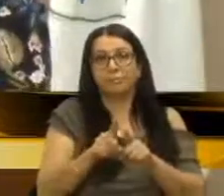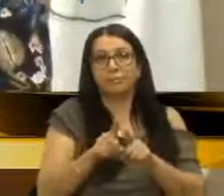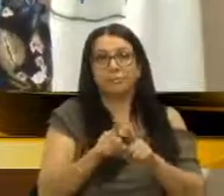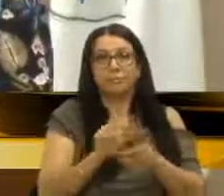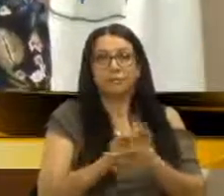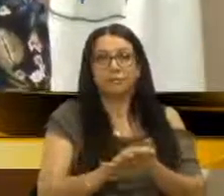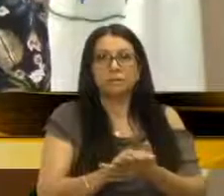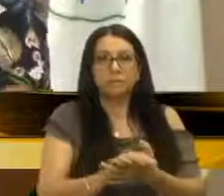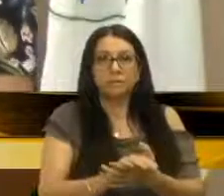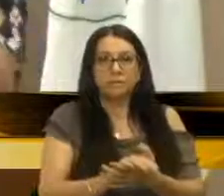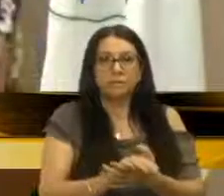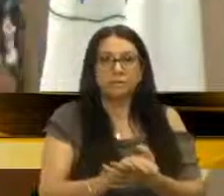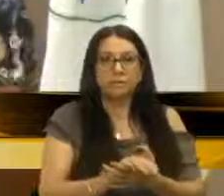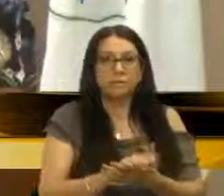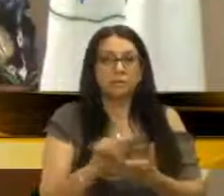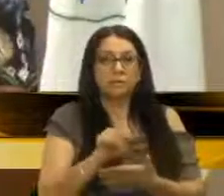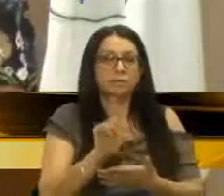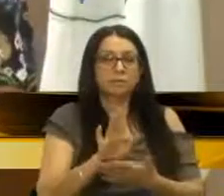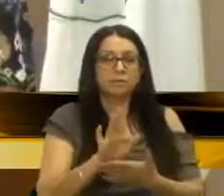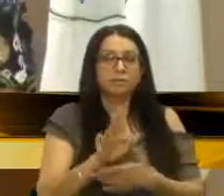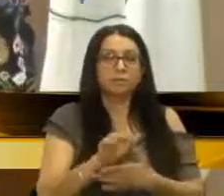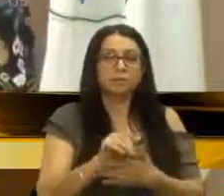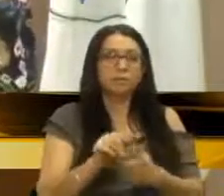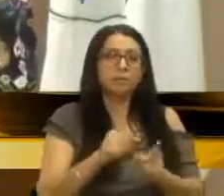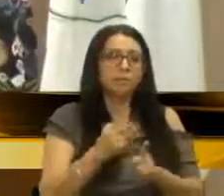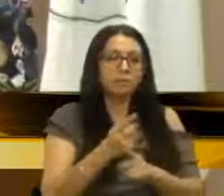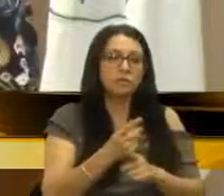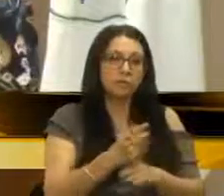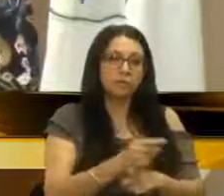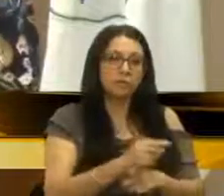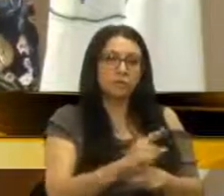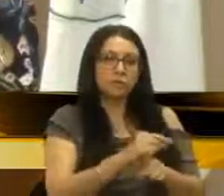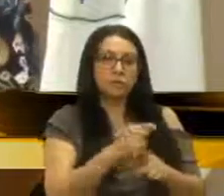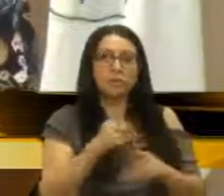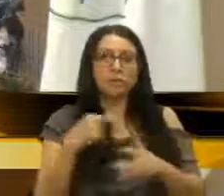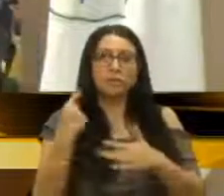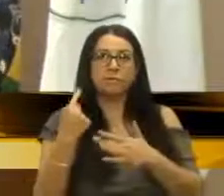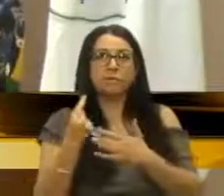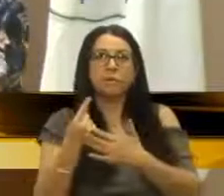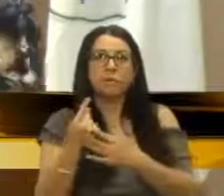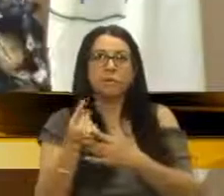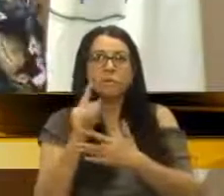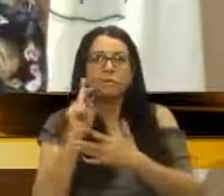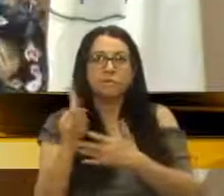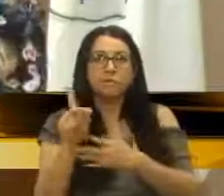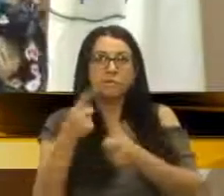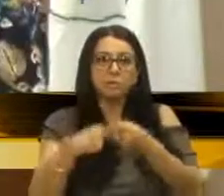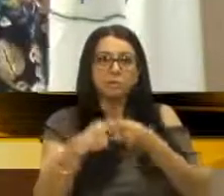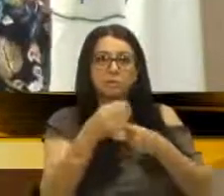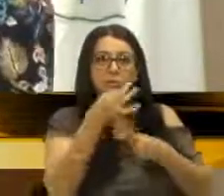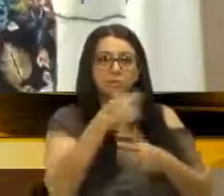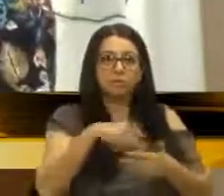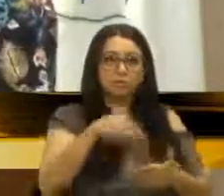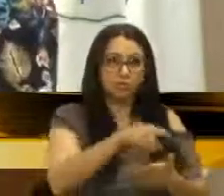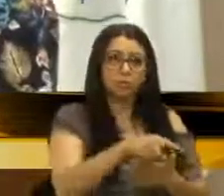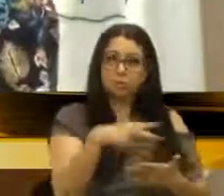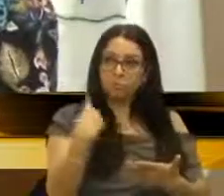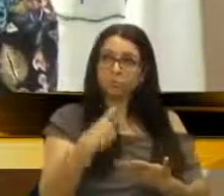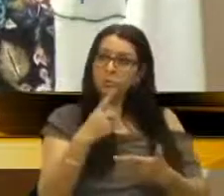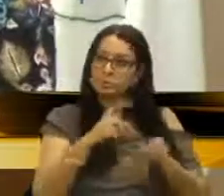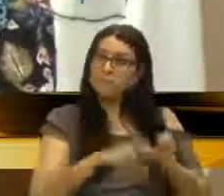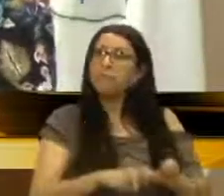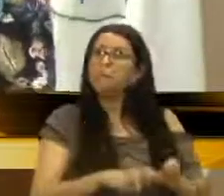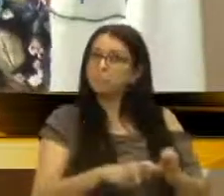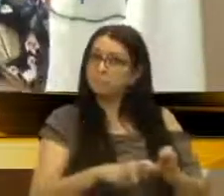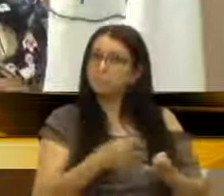deixar de produzir e nós sofrer inclusive dá um futuro aqui na cidade e agesul porque nós aprendemos e